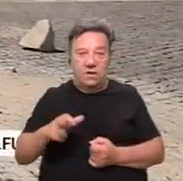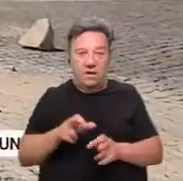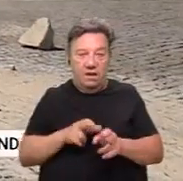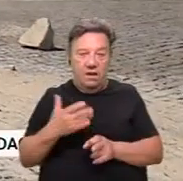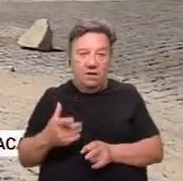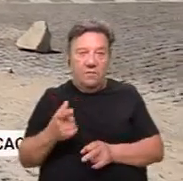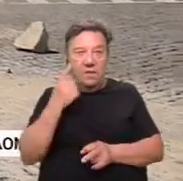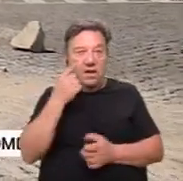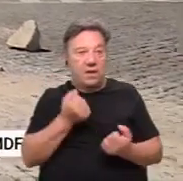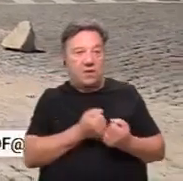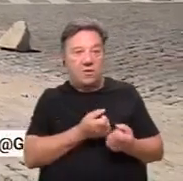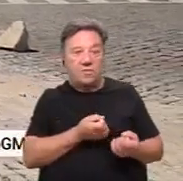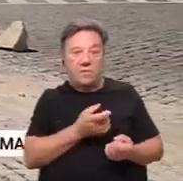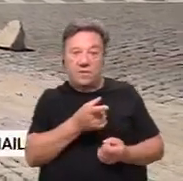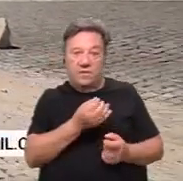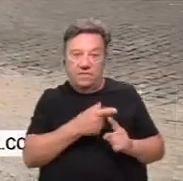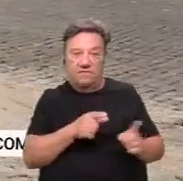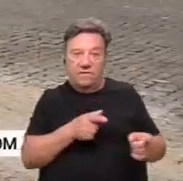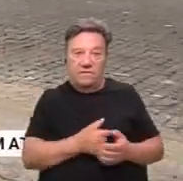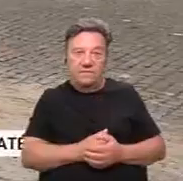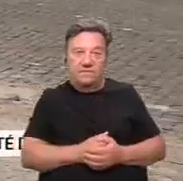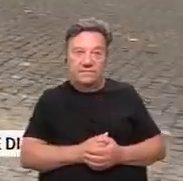numa competição bem diferente.